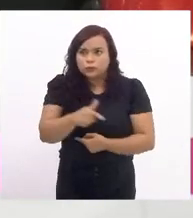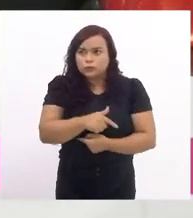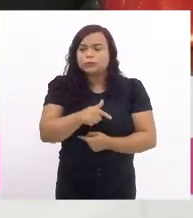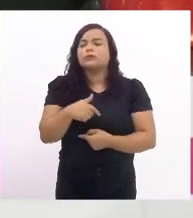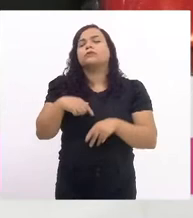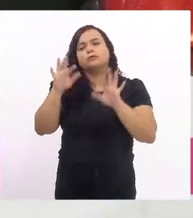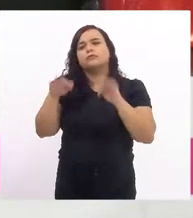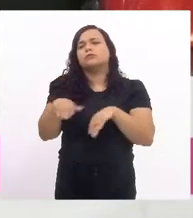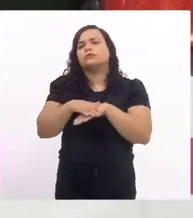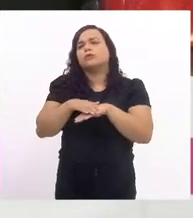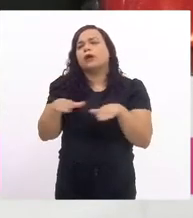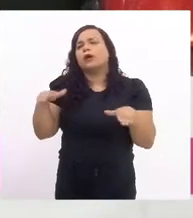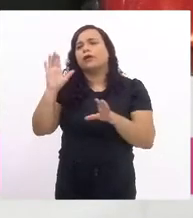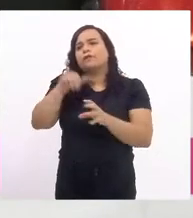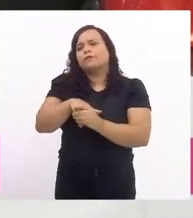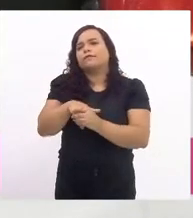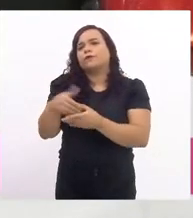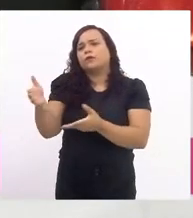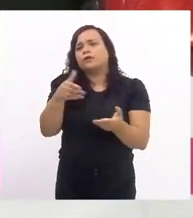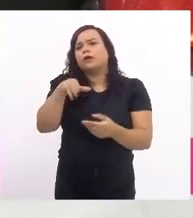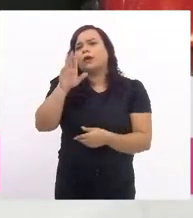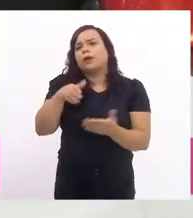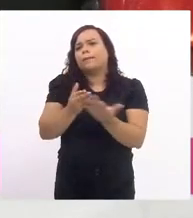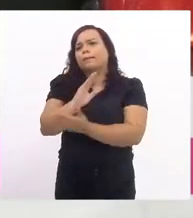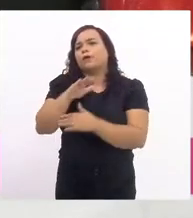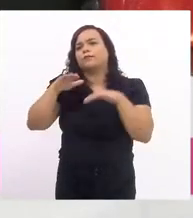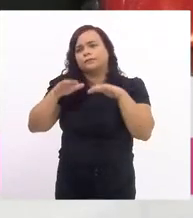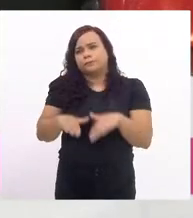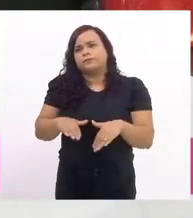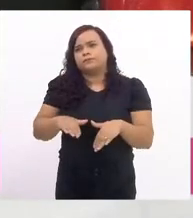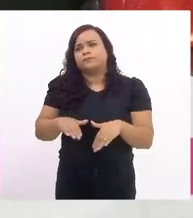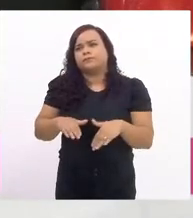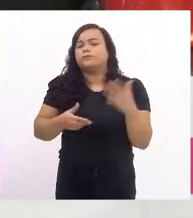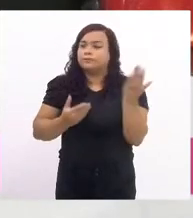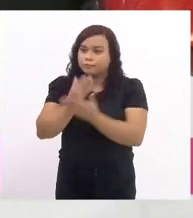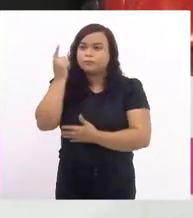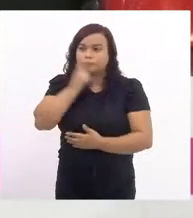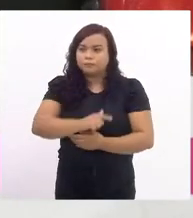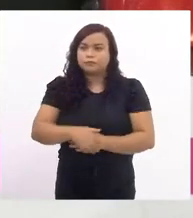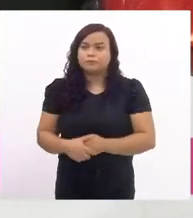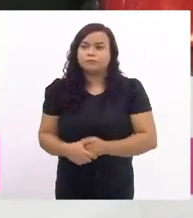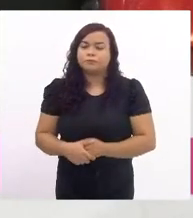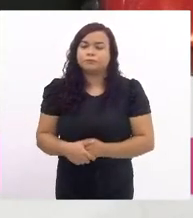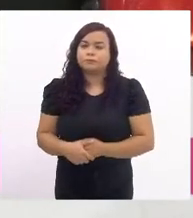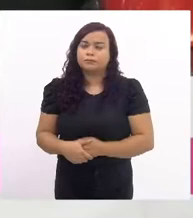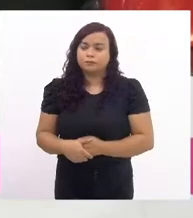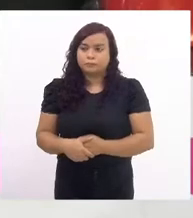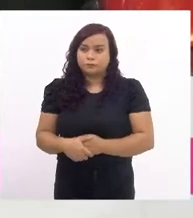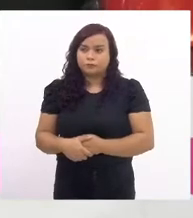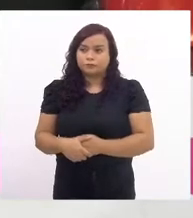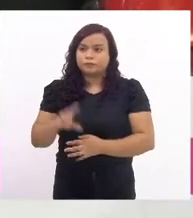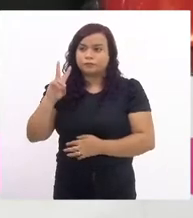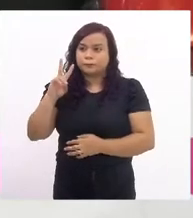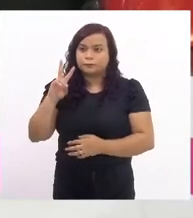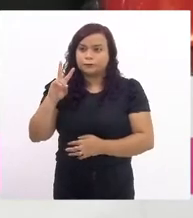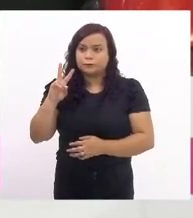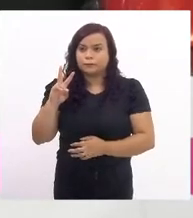encerrada a discussão, em votação, senhores que aprovam e mandam esse comissão, aprovado, vai a